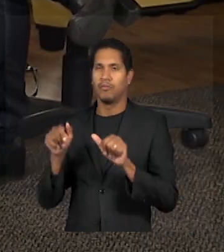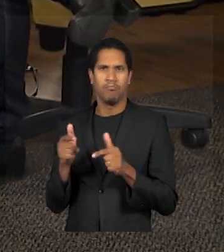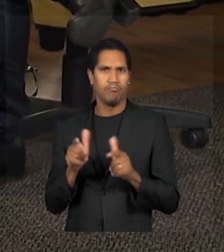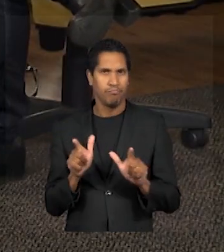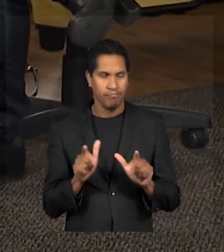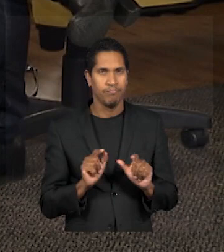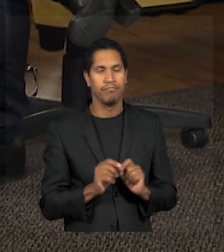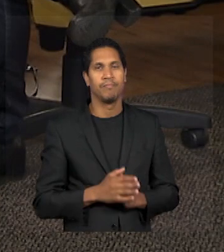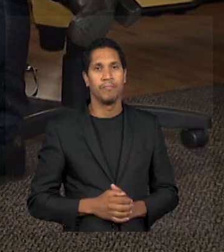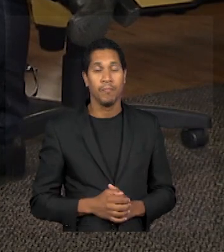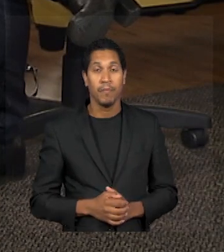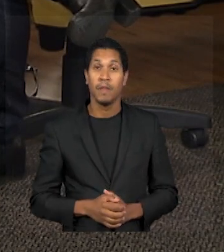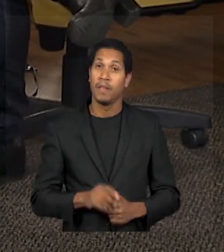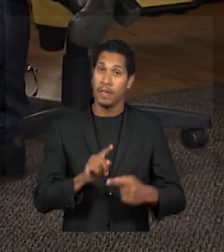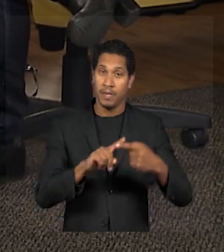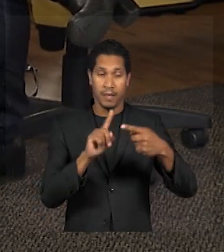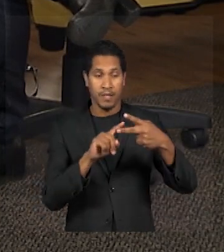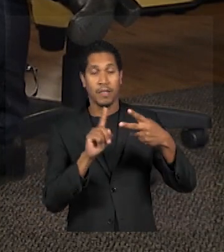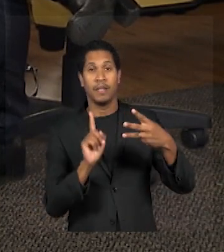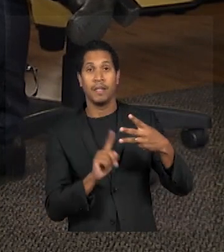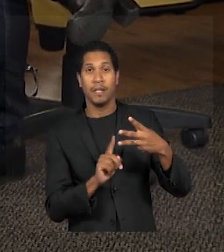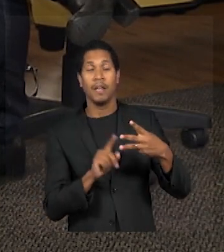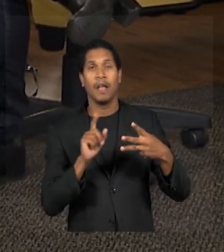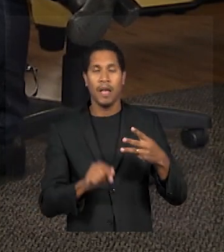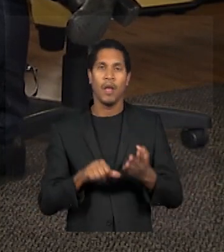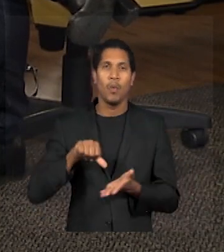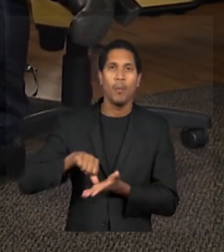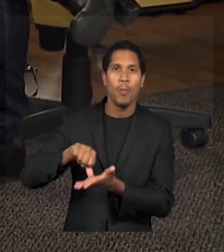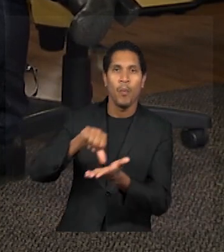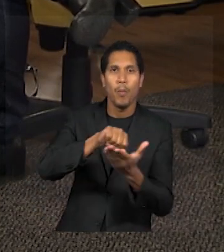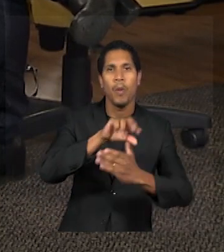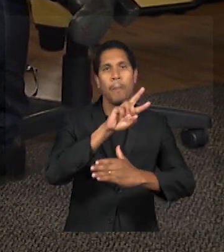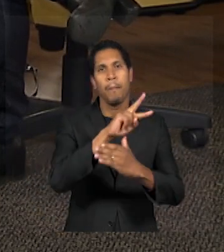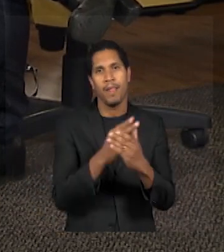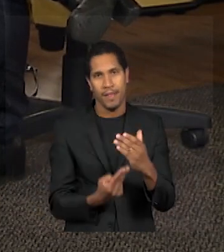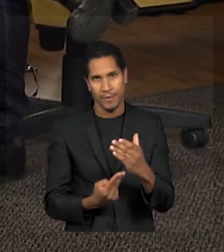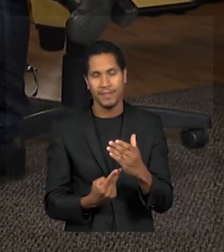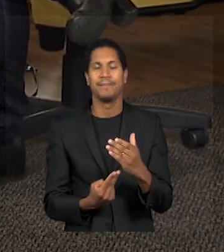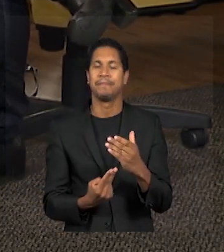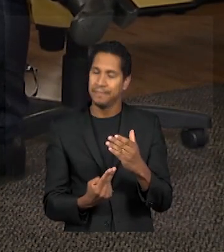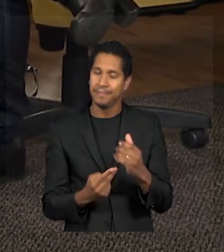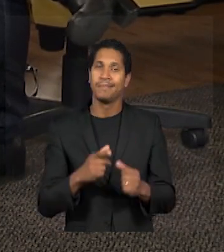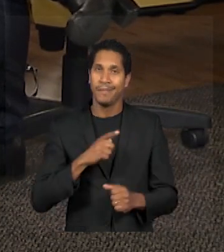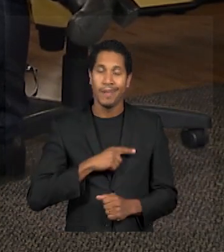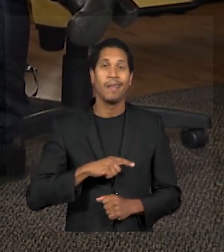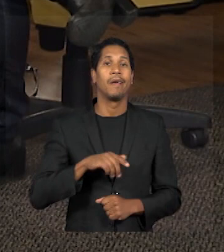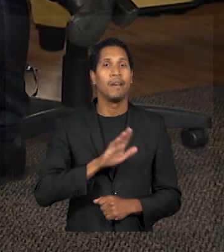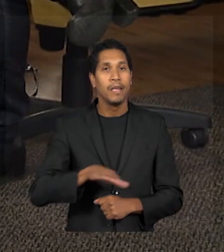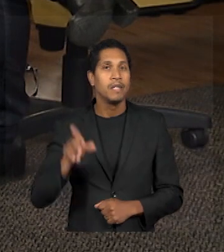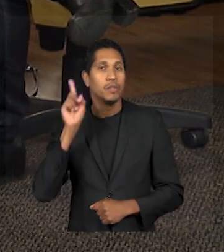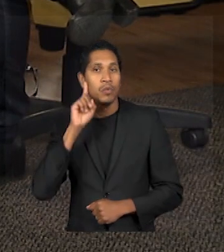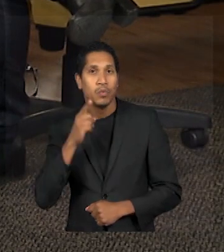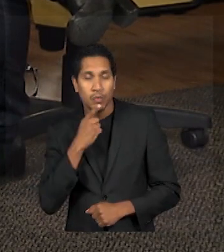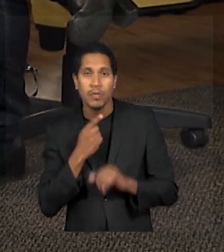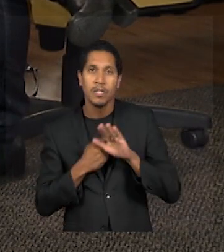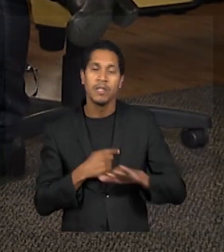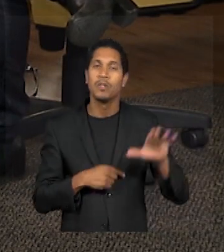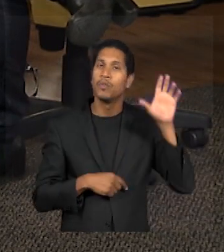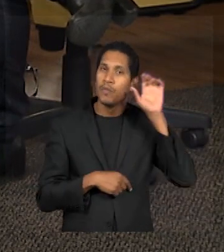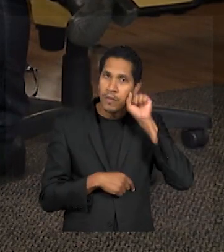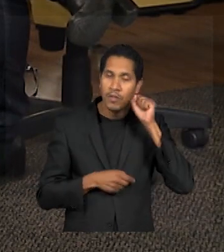a terceira opção, prevista na legislação, são os polos bilíngues, que são crianças surdas e